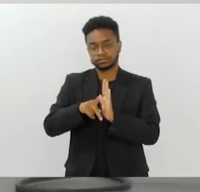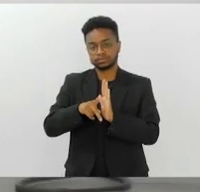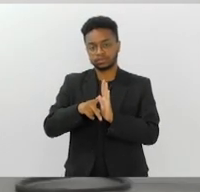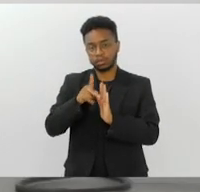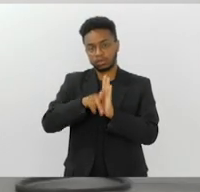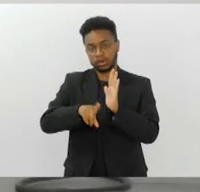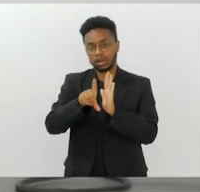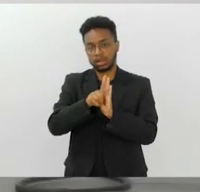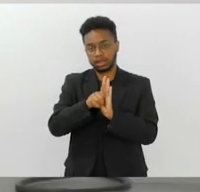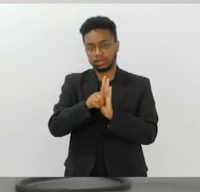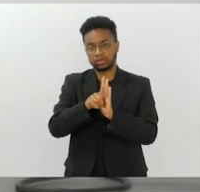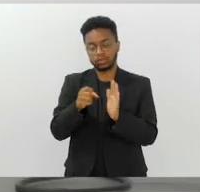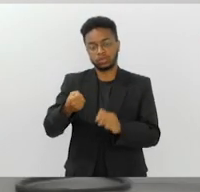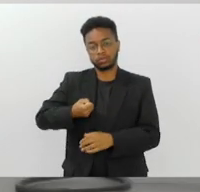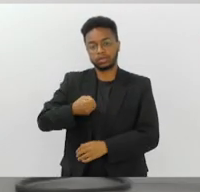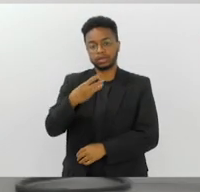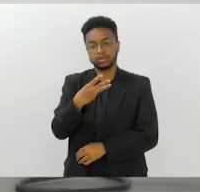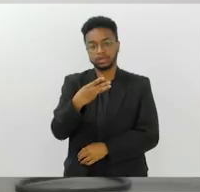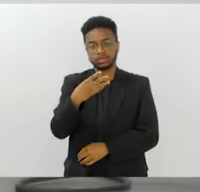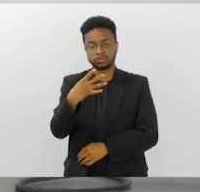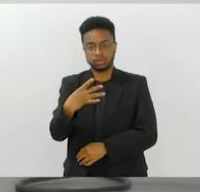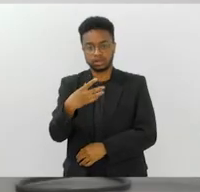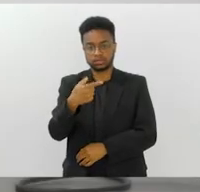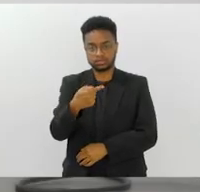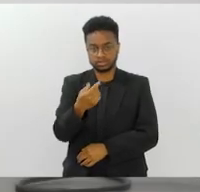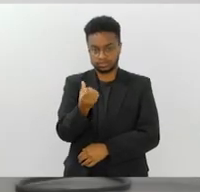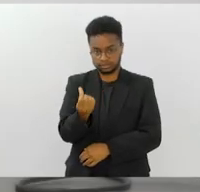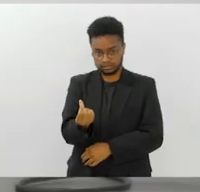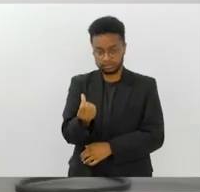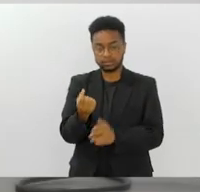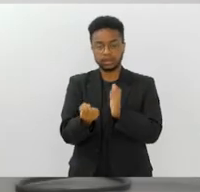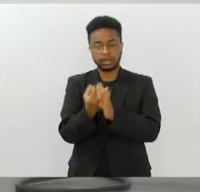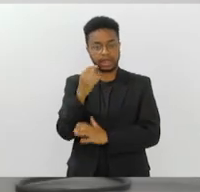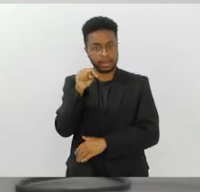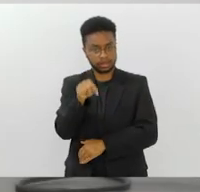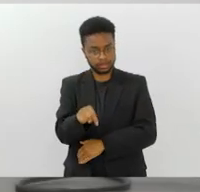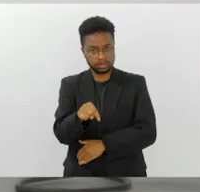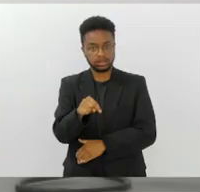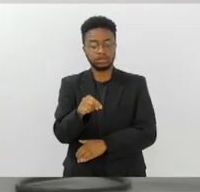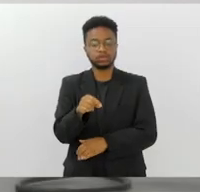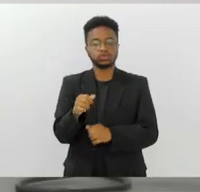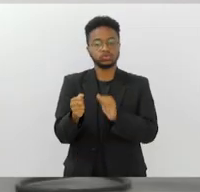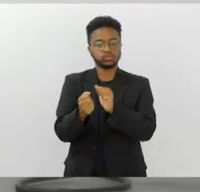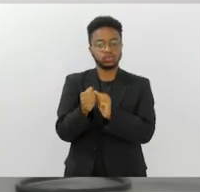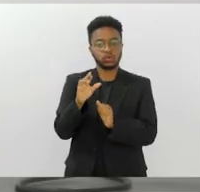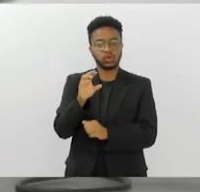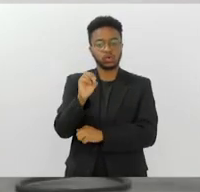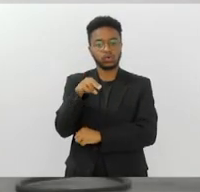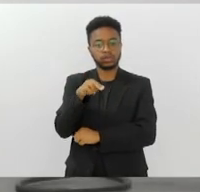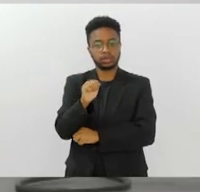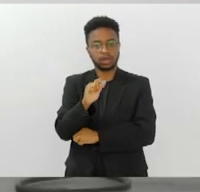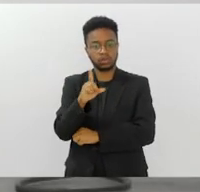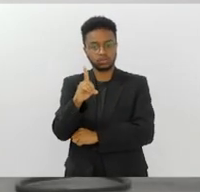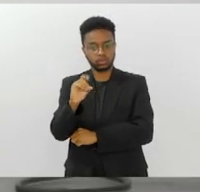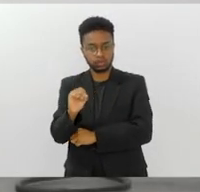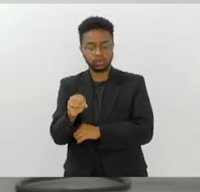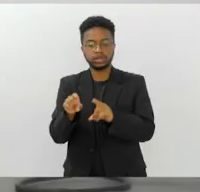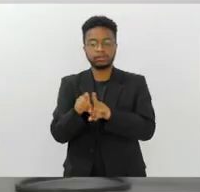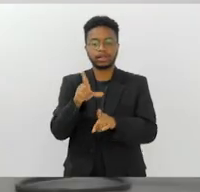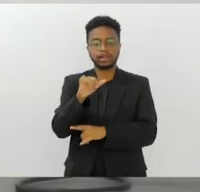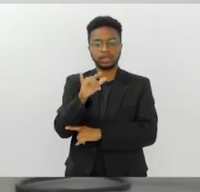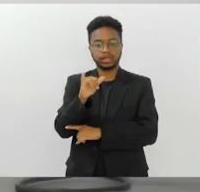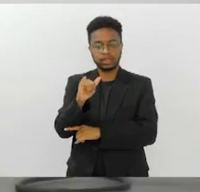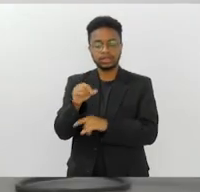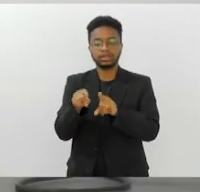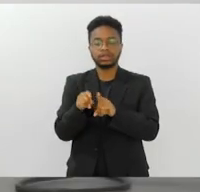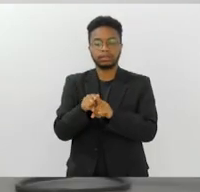lei que é o 3476 que foi feito aqui o Ronaldo do nosso mandato a Lili e o o Pablo A Turma